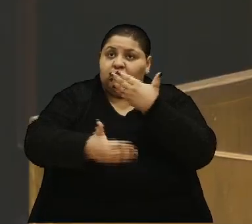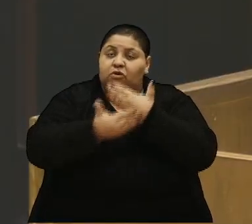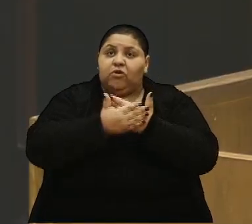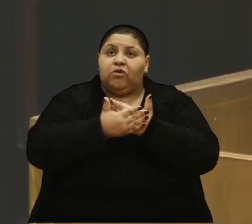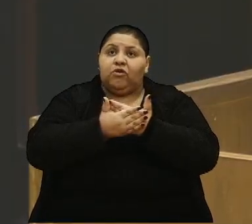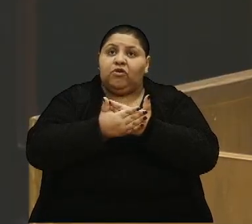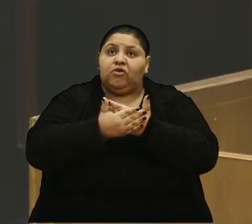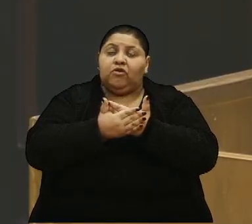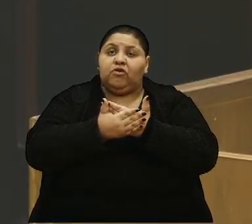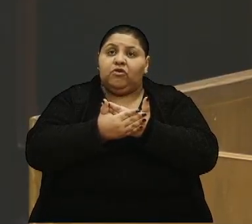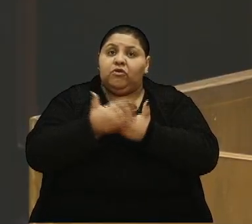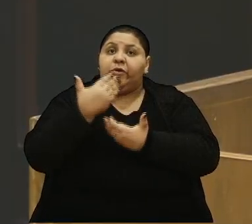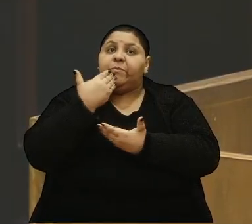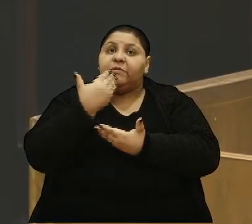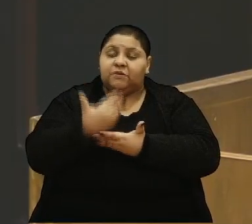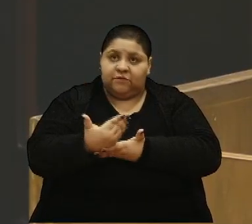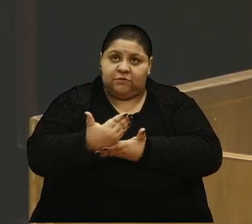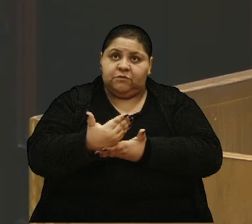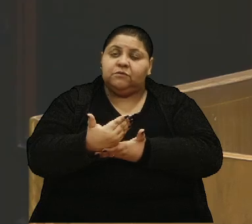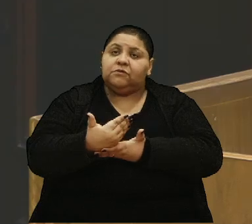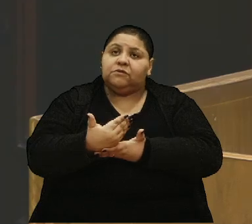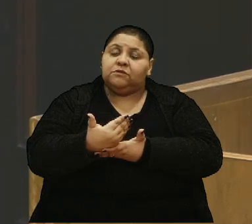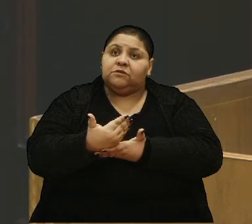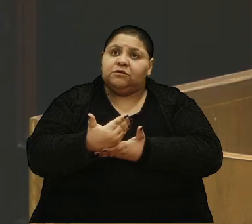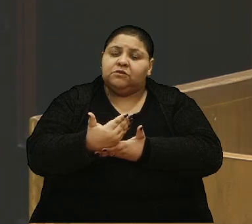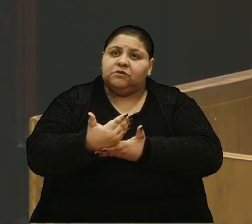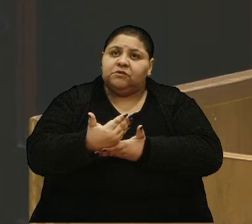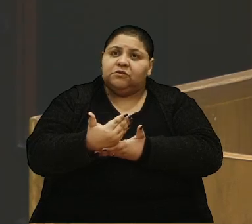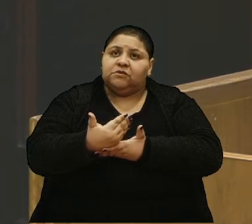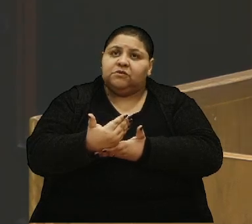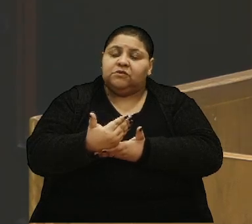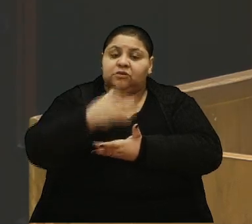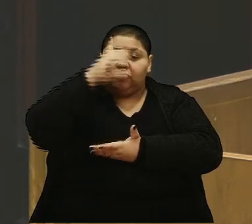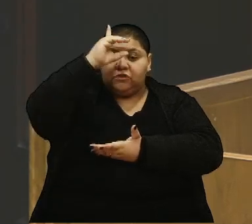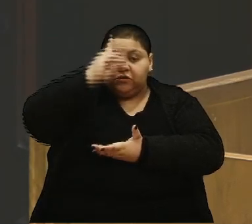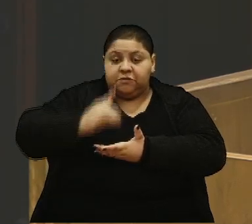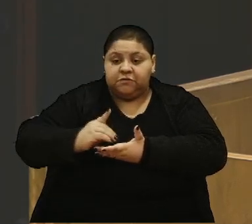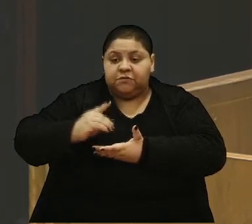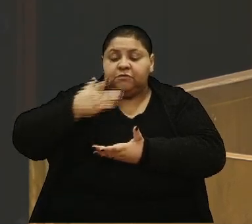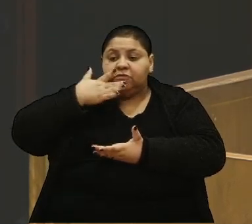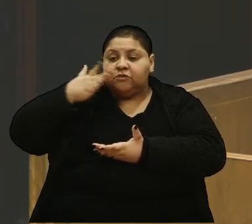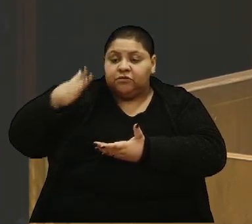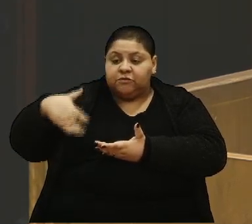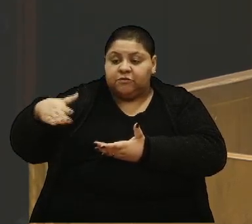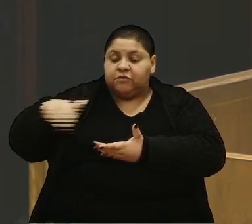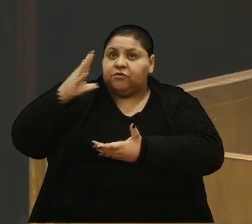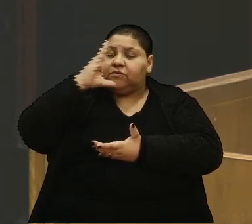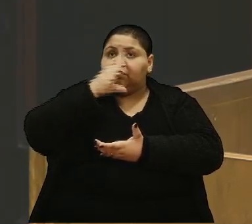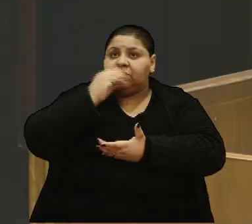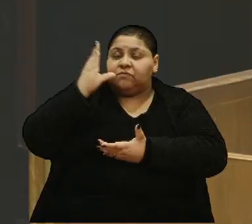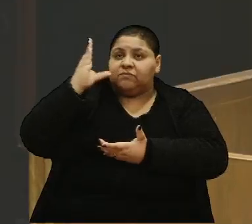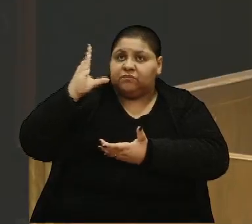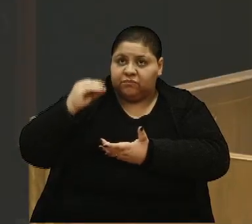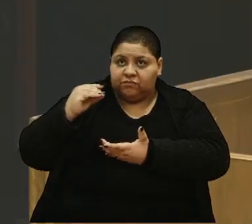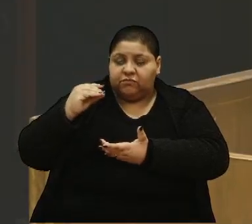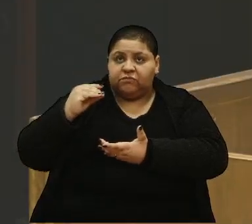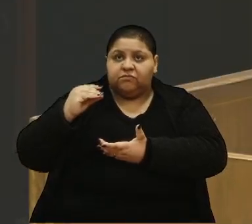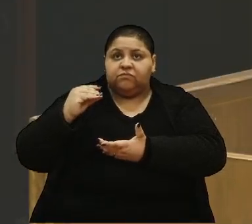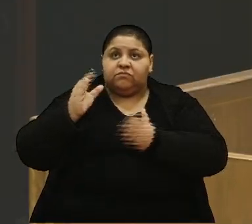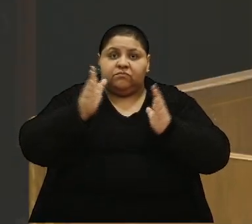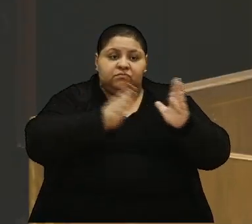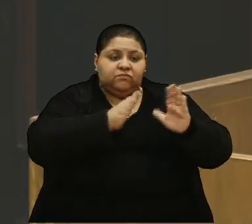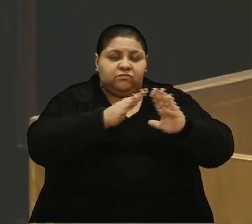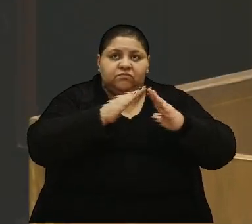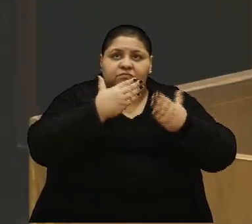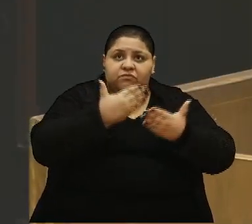estamos reivindicando para que o direito das crianças e dos adolescentes em ter acesso à